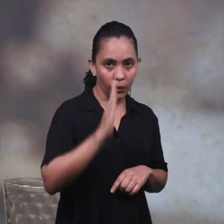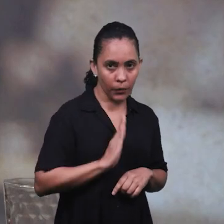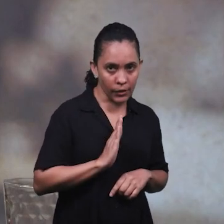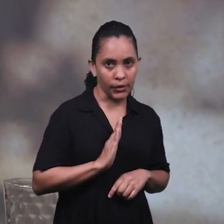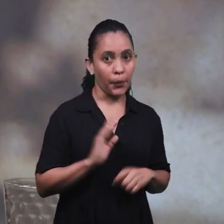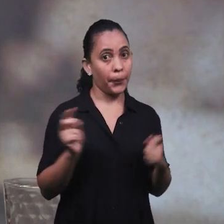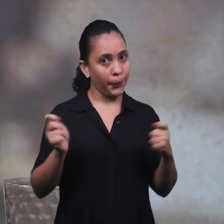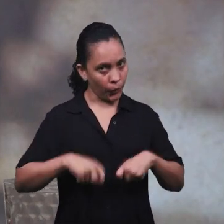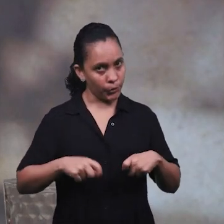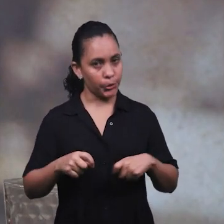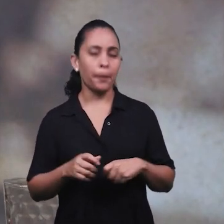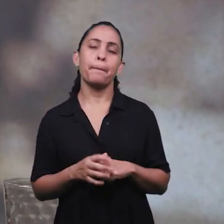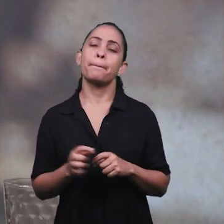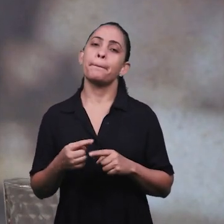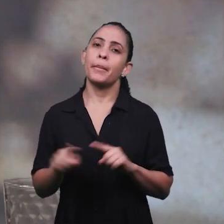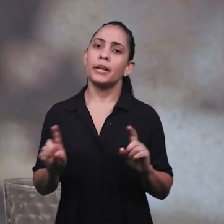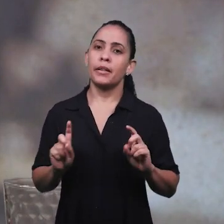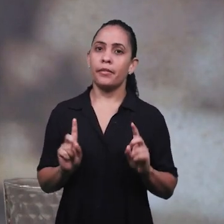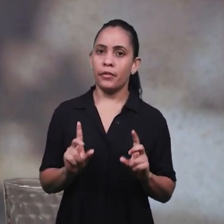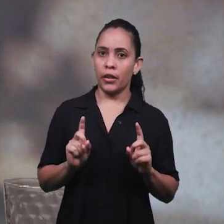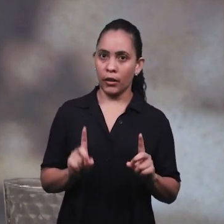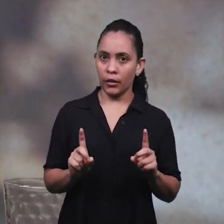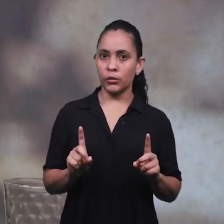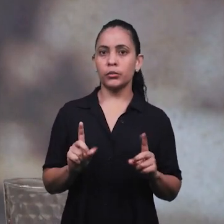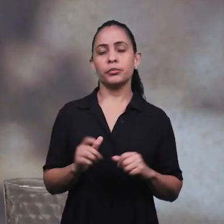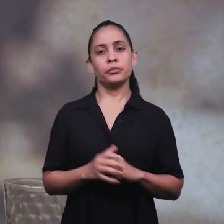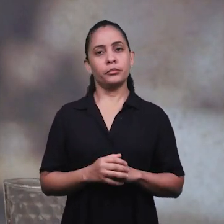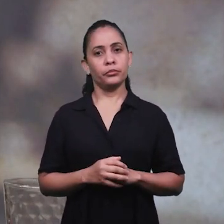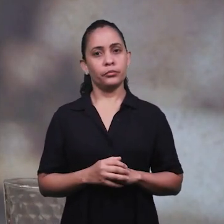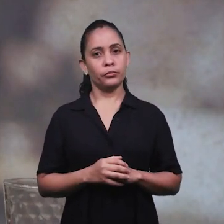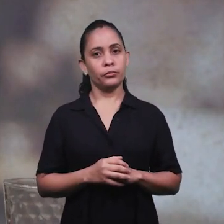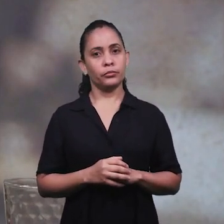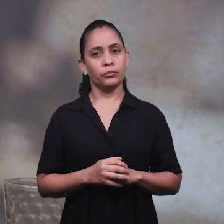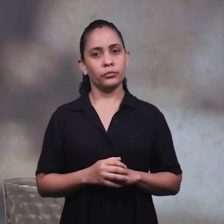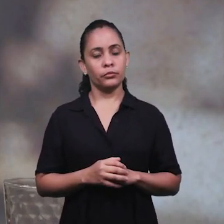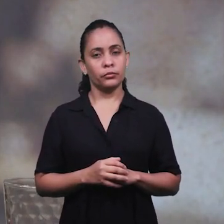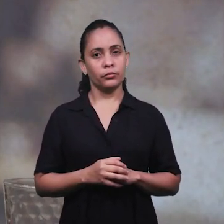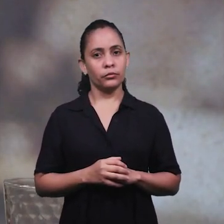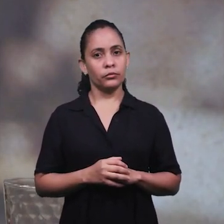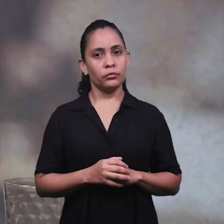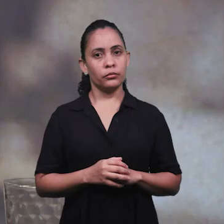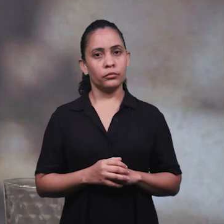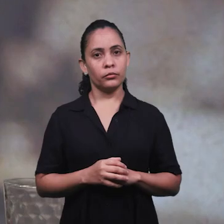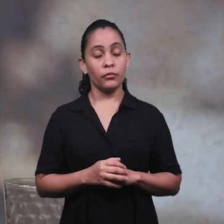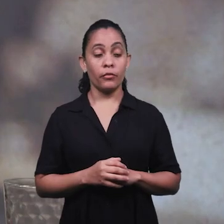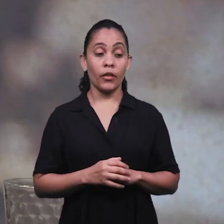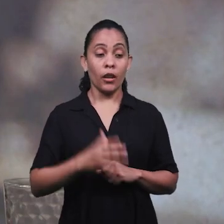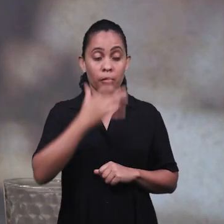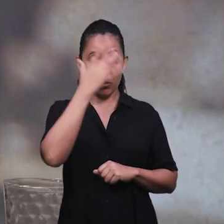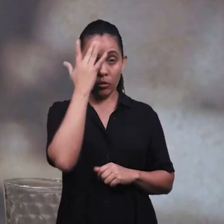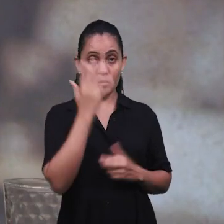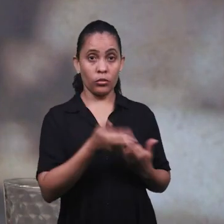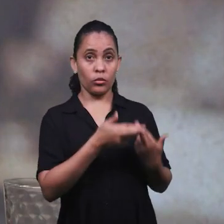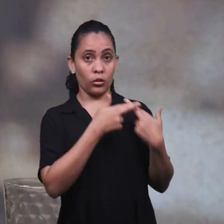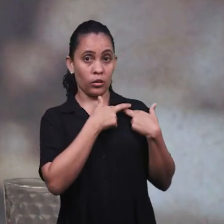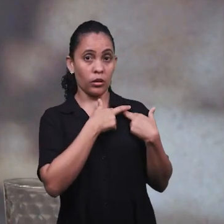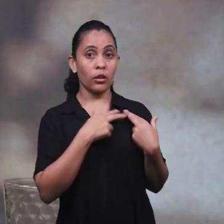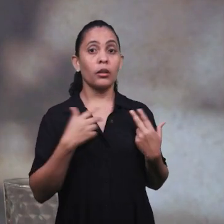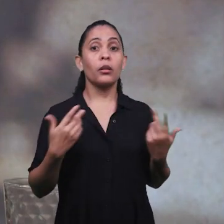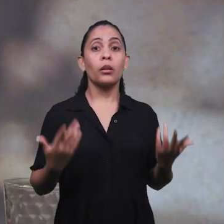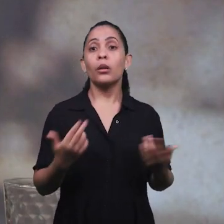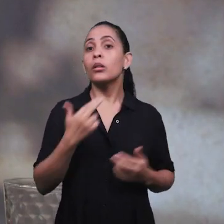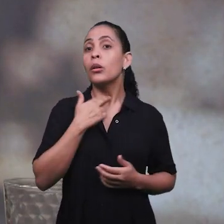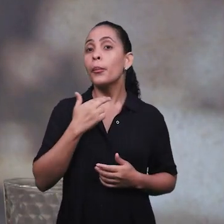que se tem é que, havendo essa proibição na convenção, então os moradores, né, os proprietários, não